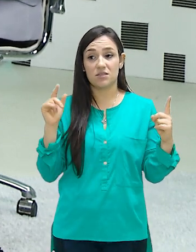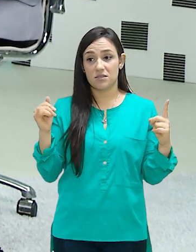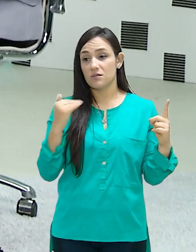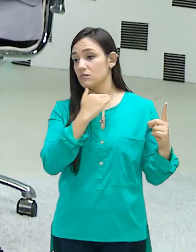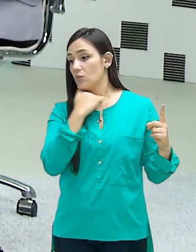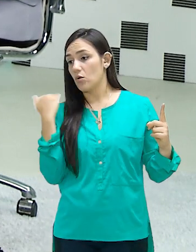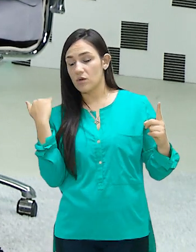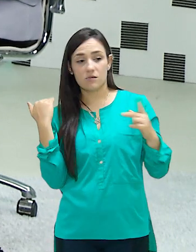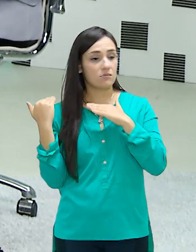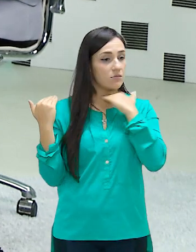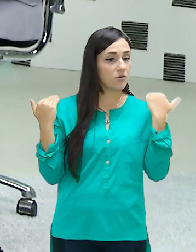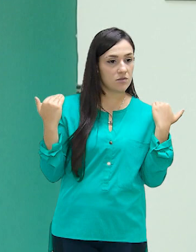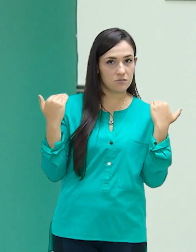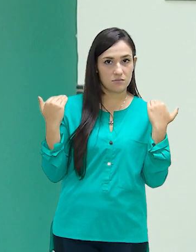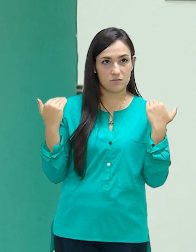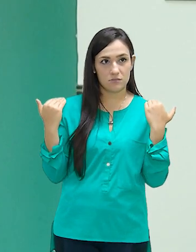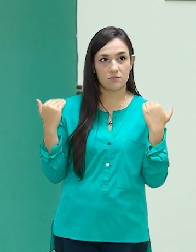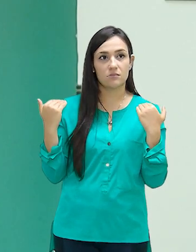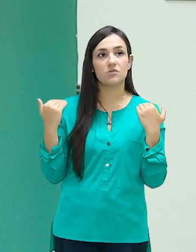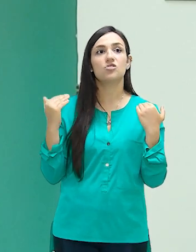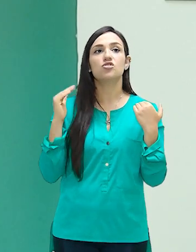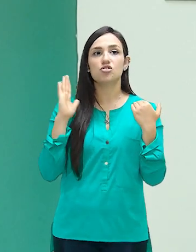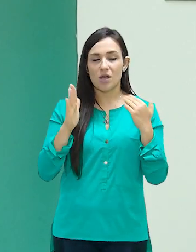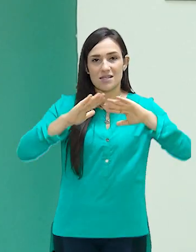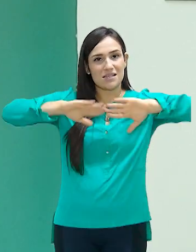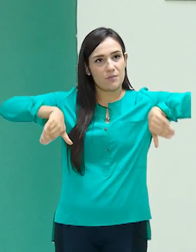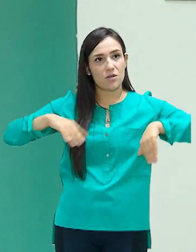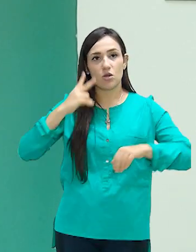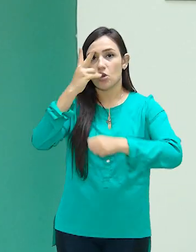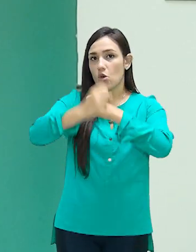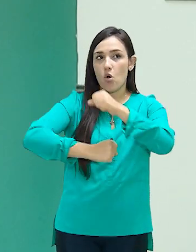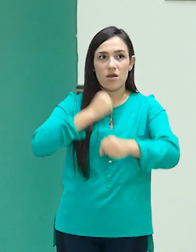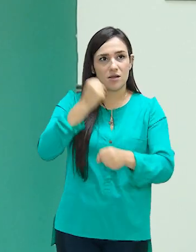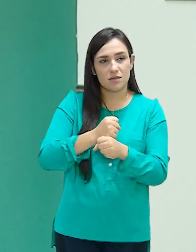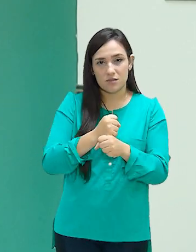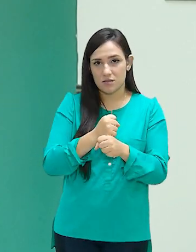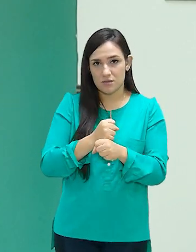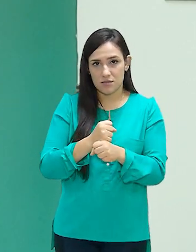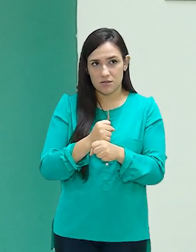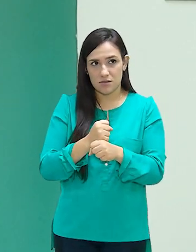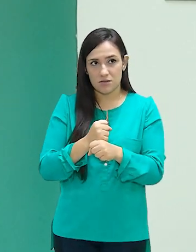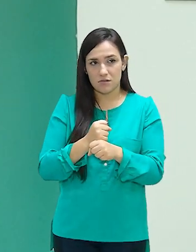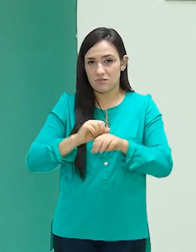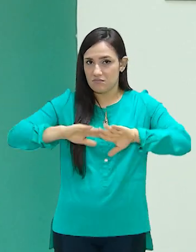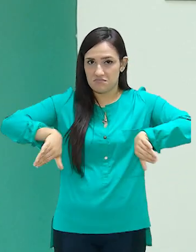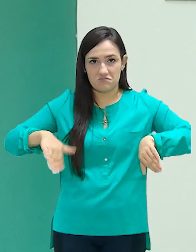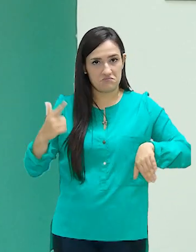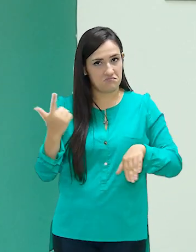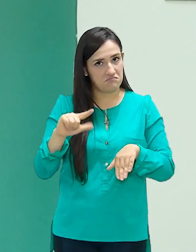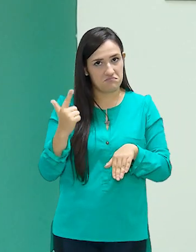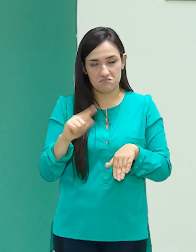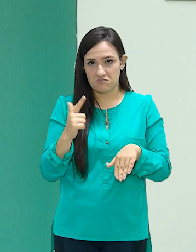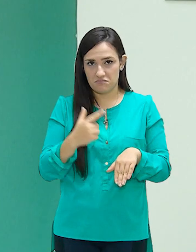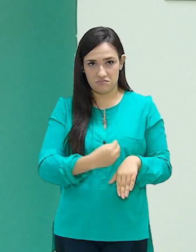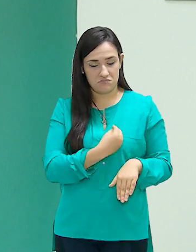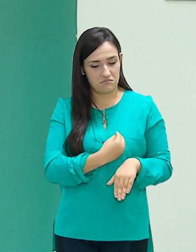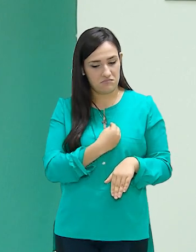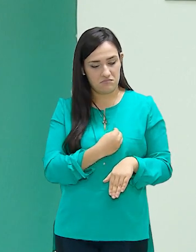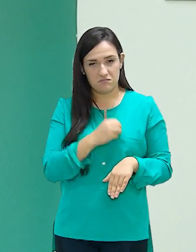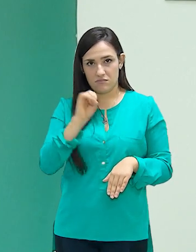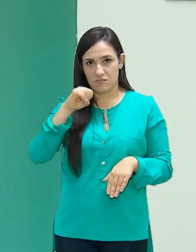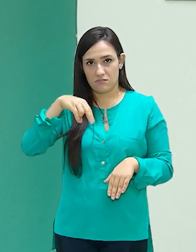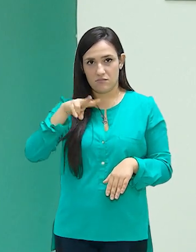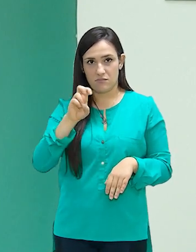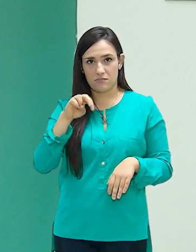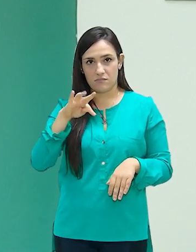no período de 2 anos, mesmo separado de corpos, o outro, ele é herdeiro ainda. Mas